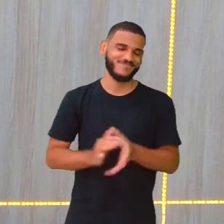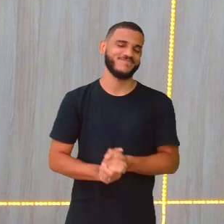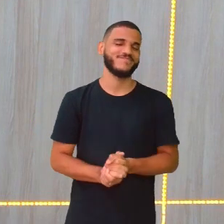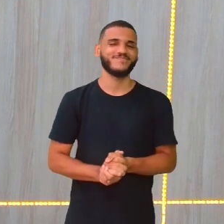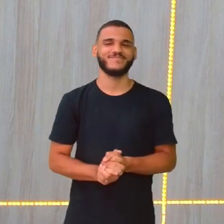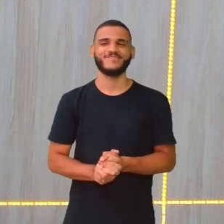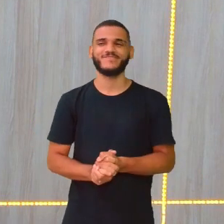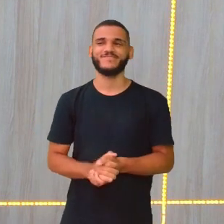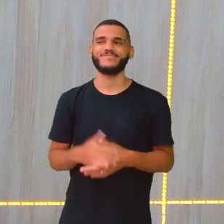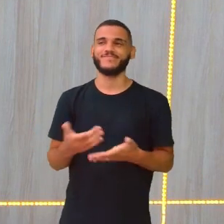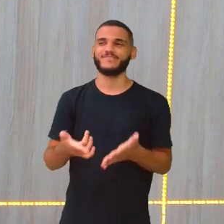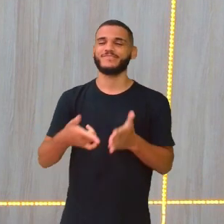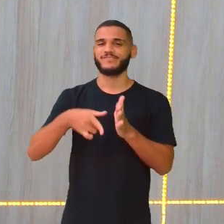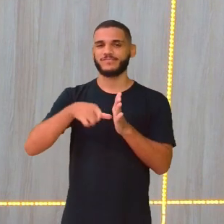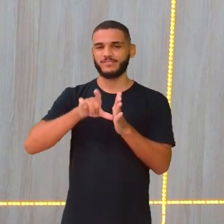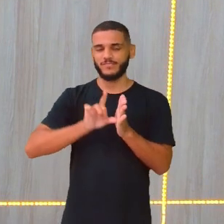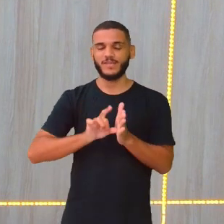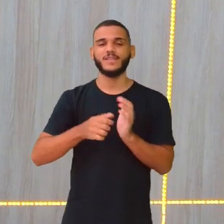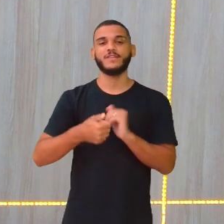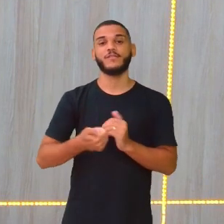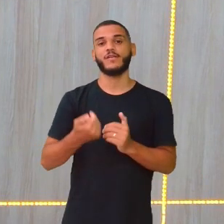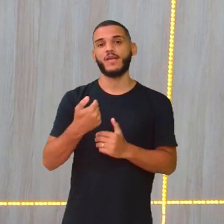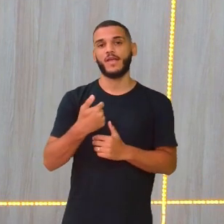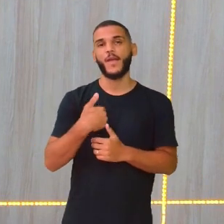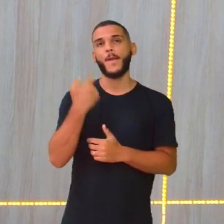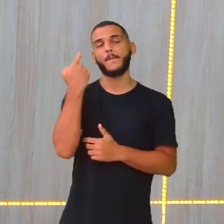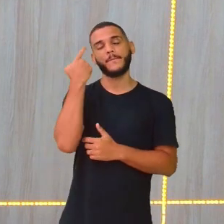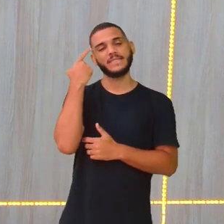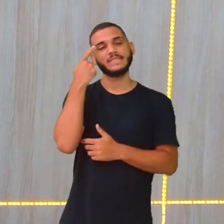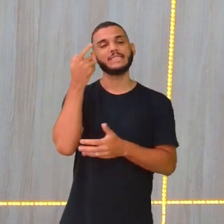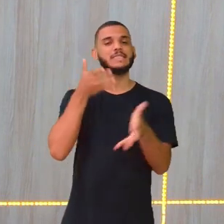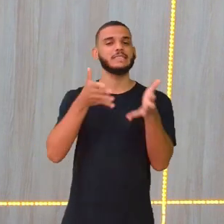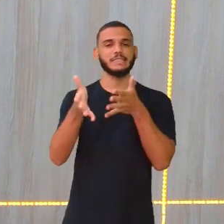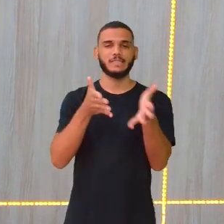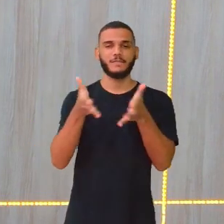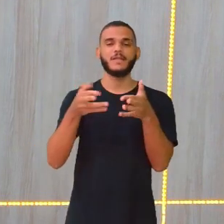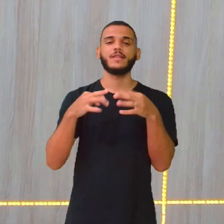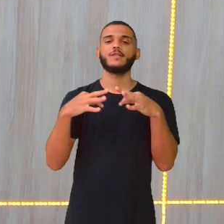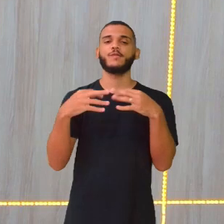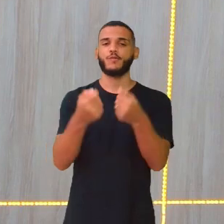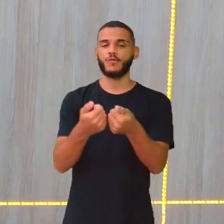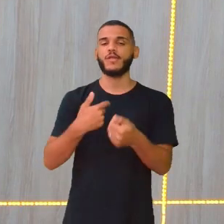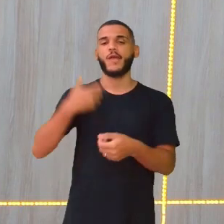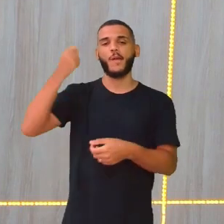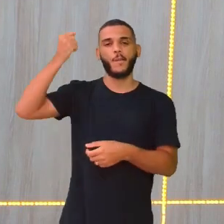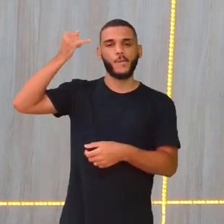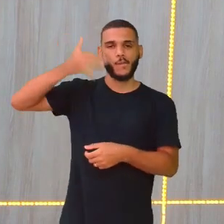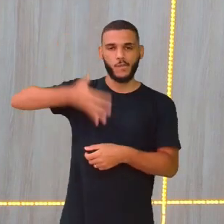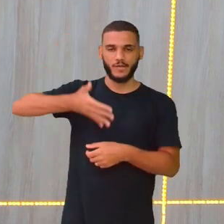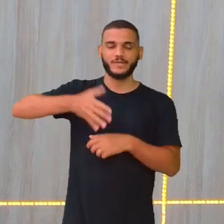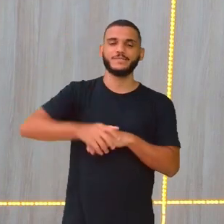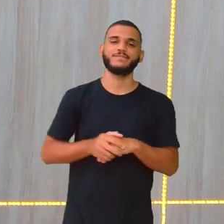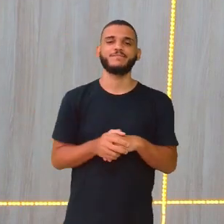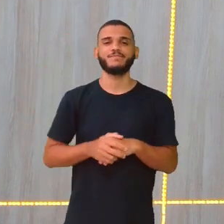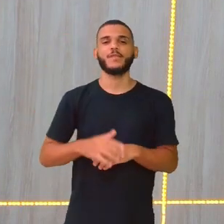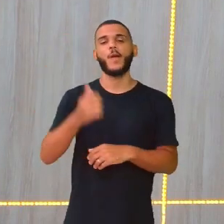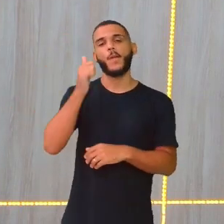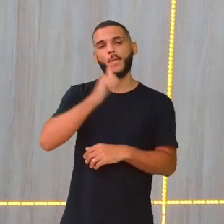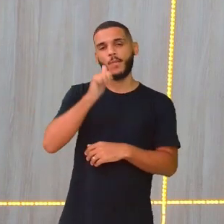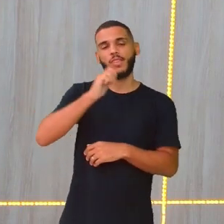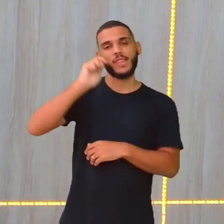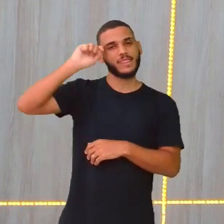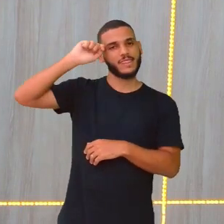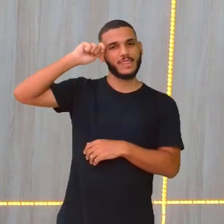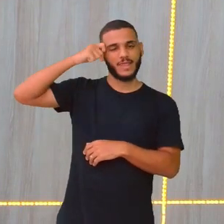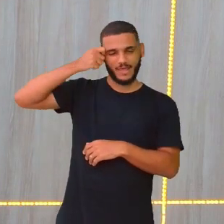tá? Antes, e pensando na acessibilidade, eu vou me autodescrever, tá? Eu sou uma